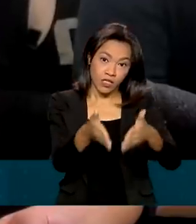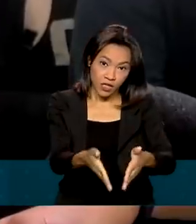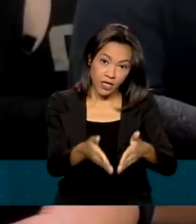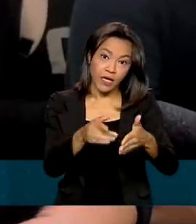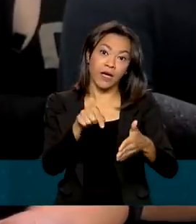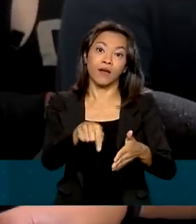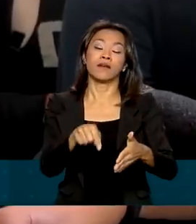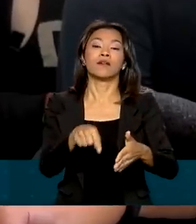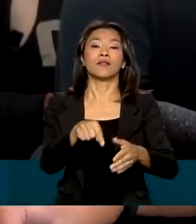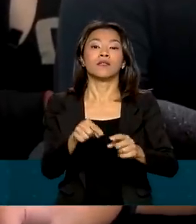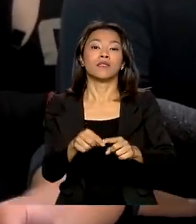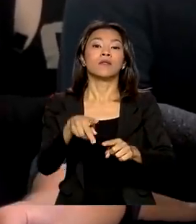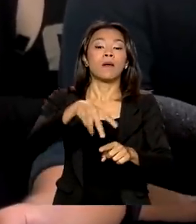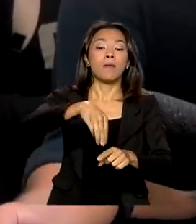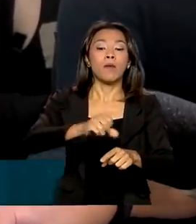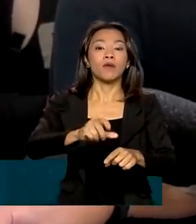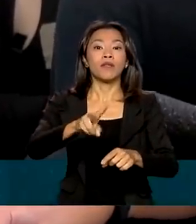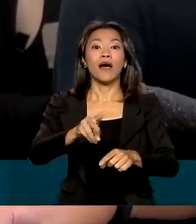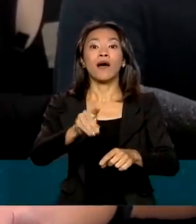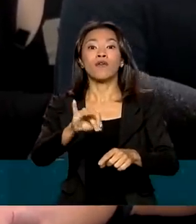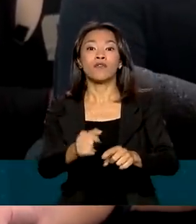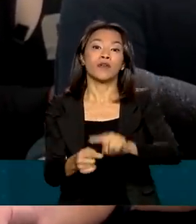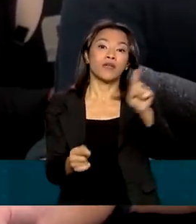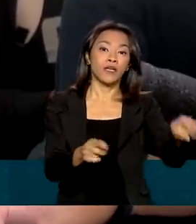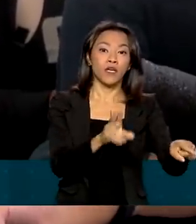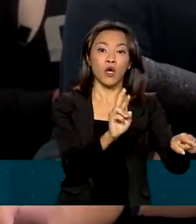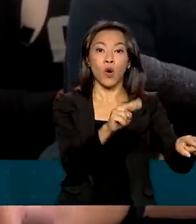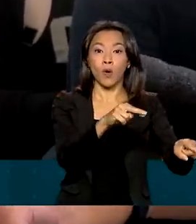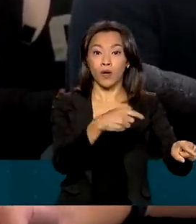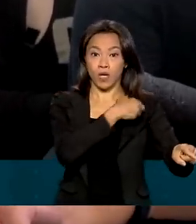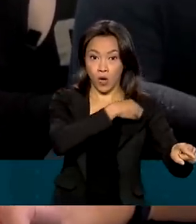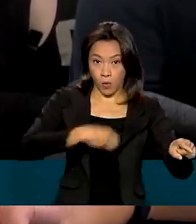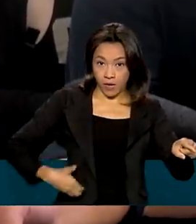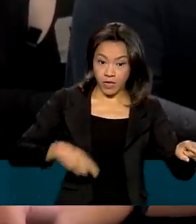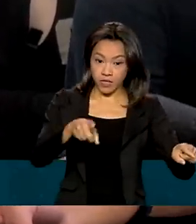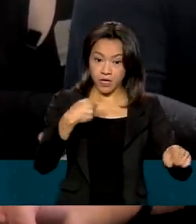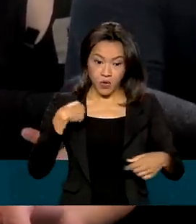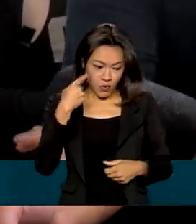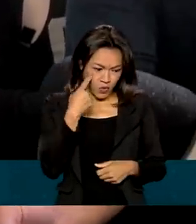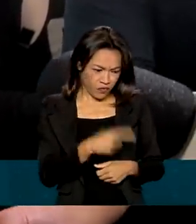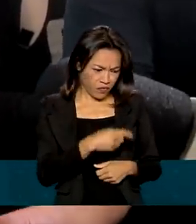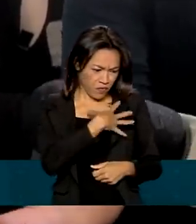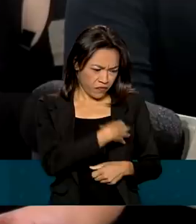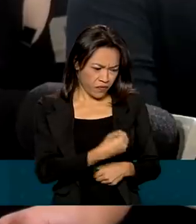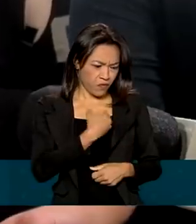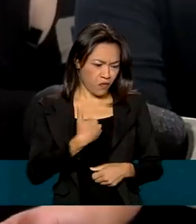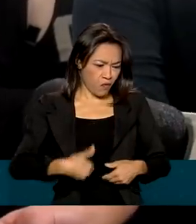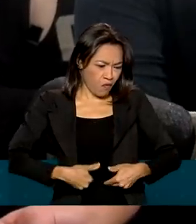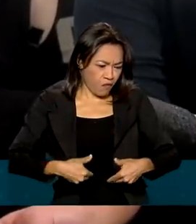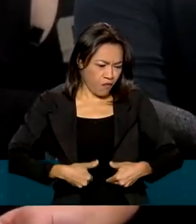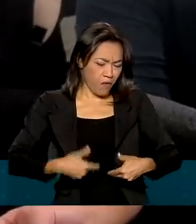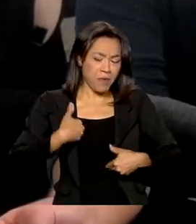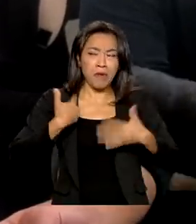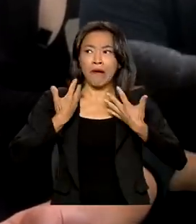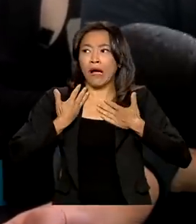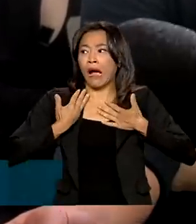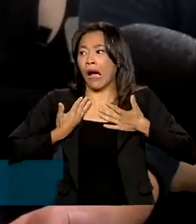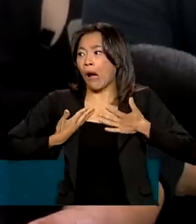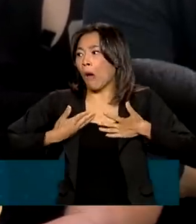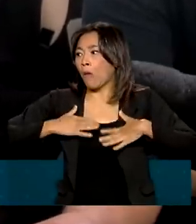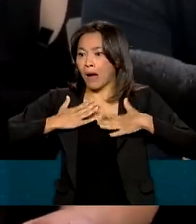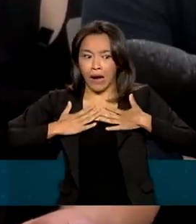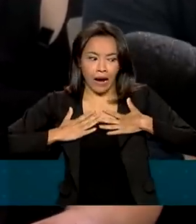O maior desespero foi quando eu vi os meus filhos já com fome e eu tentando que manter a calma para que eles não